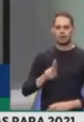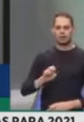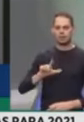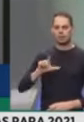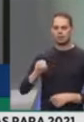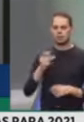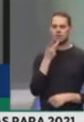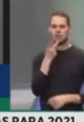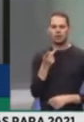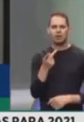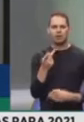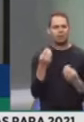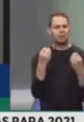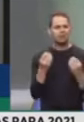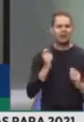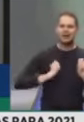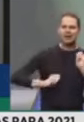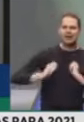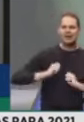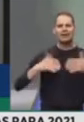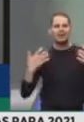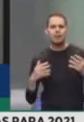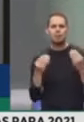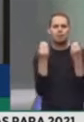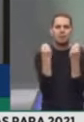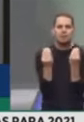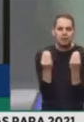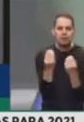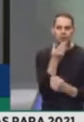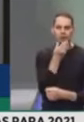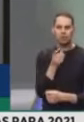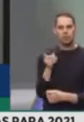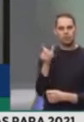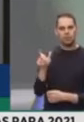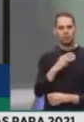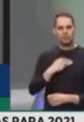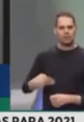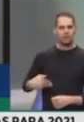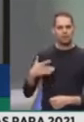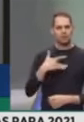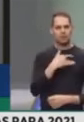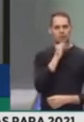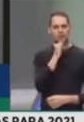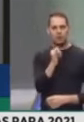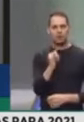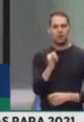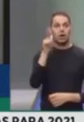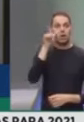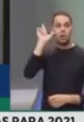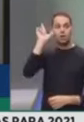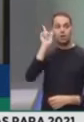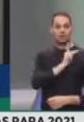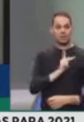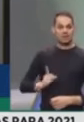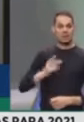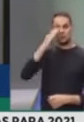angústia? Para que essa angústia? E ontem o presidente disse que não vai se vacinar,